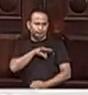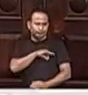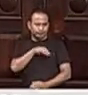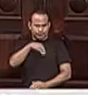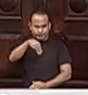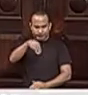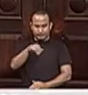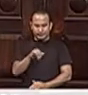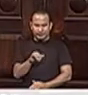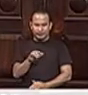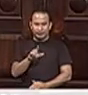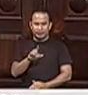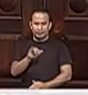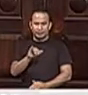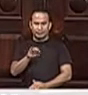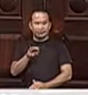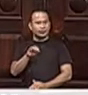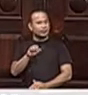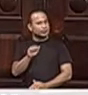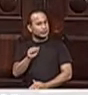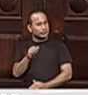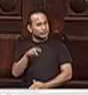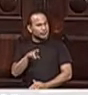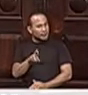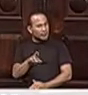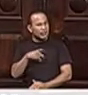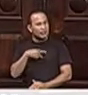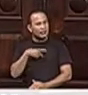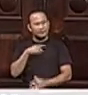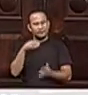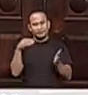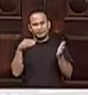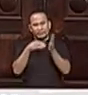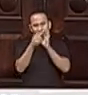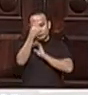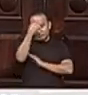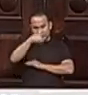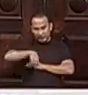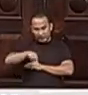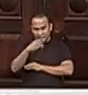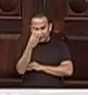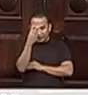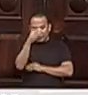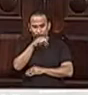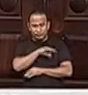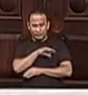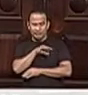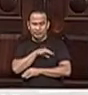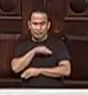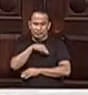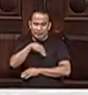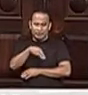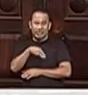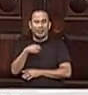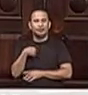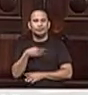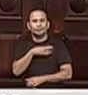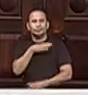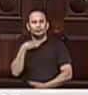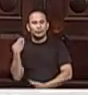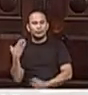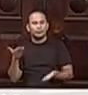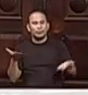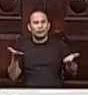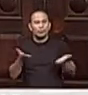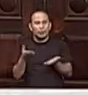madrugada, esse final de semana, uma tragédia. Foram 3 policiais militares assassinados. E